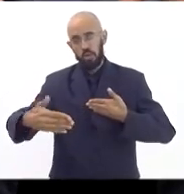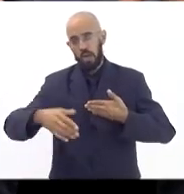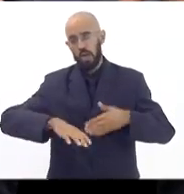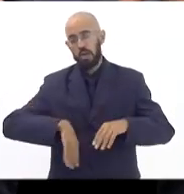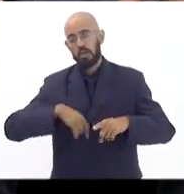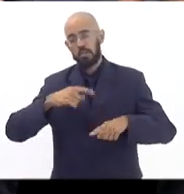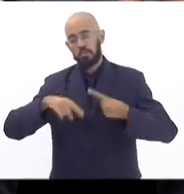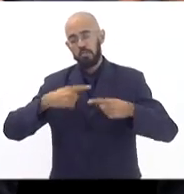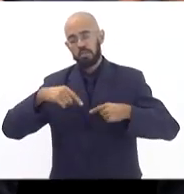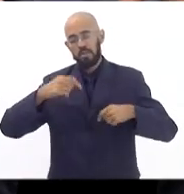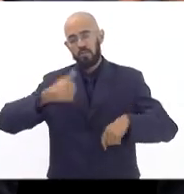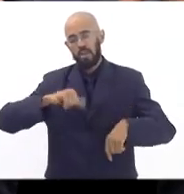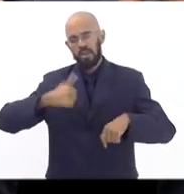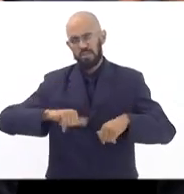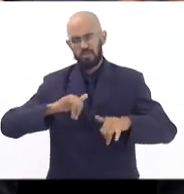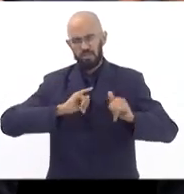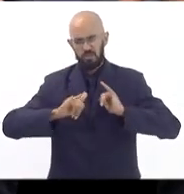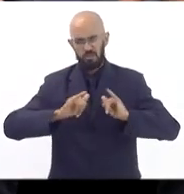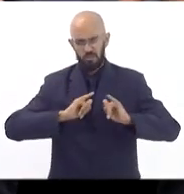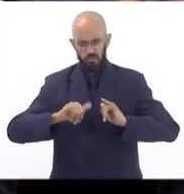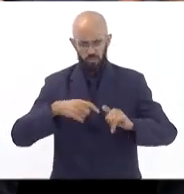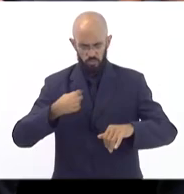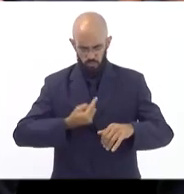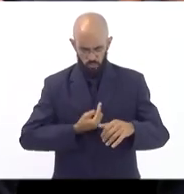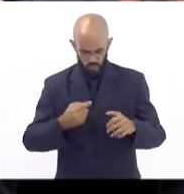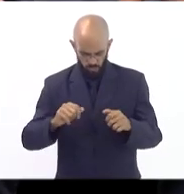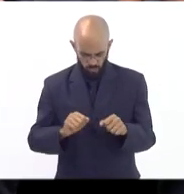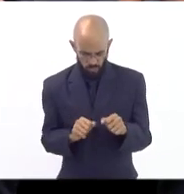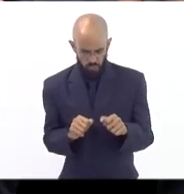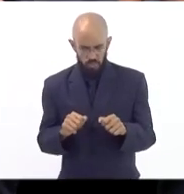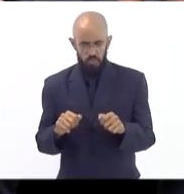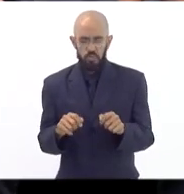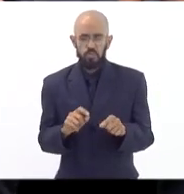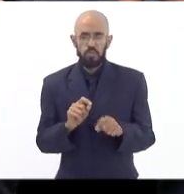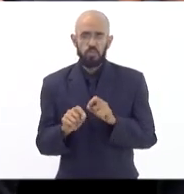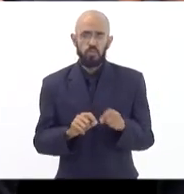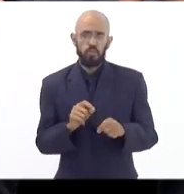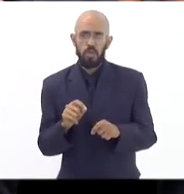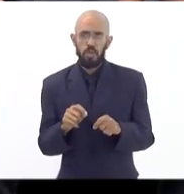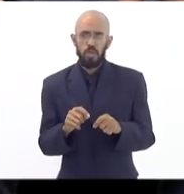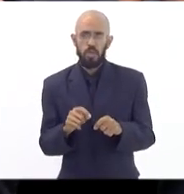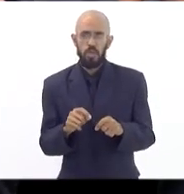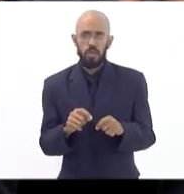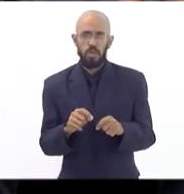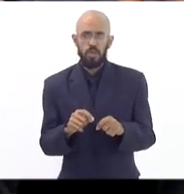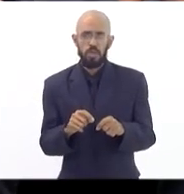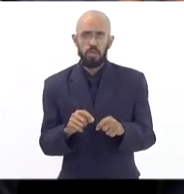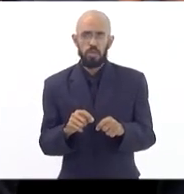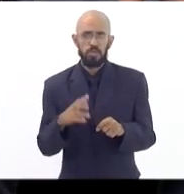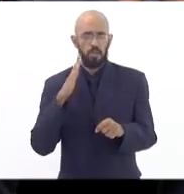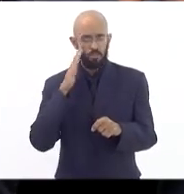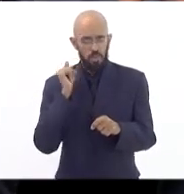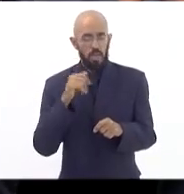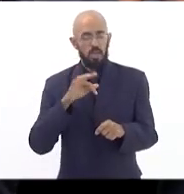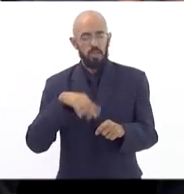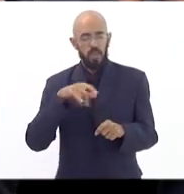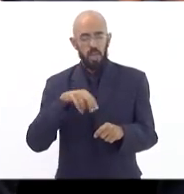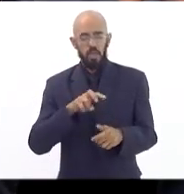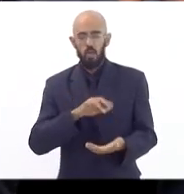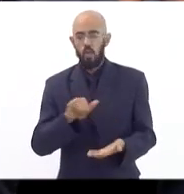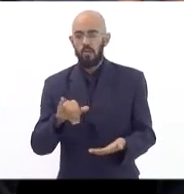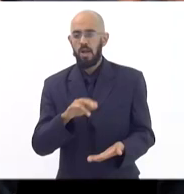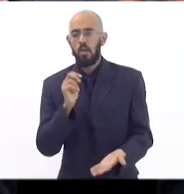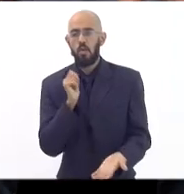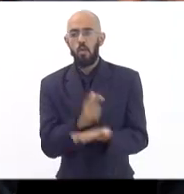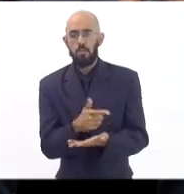da análise de todos esses dados a gente vai chegar até mesmo para quem compra esse material né